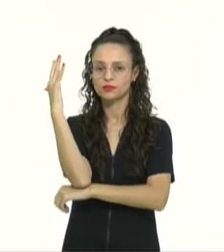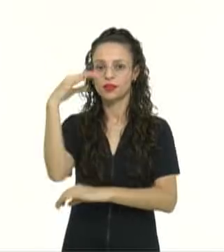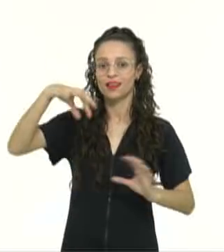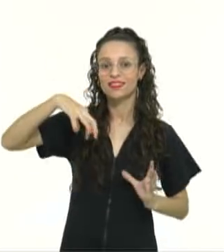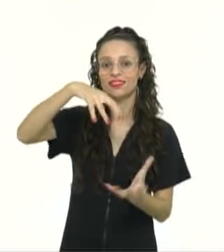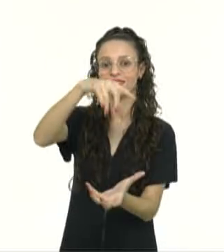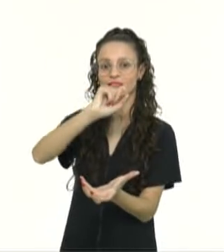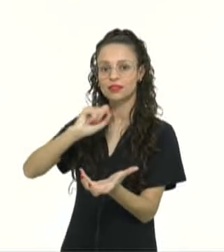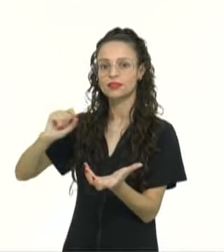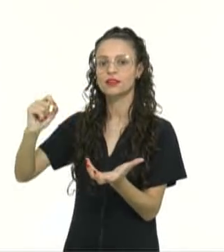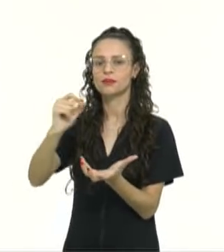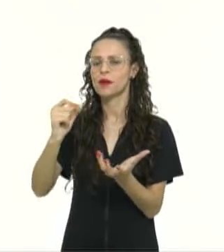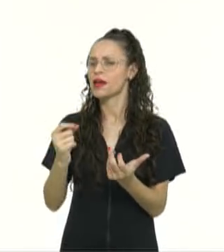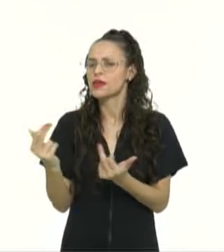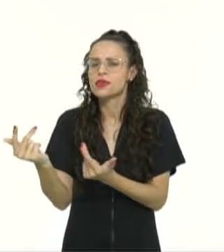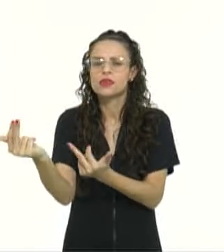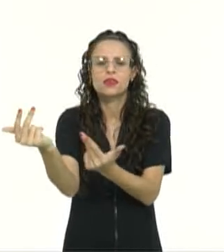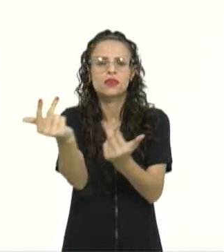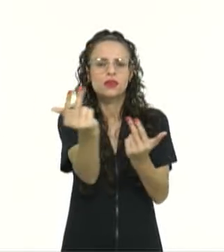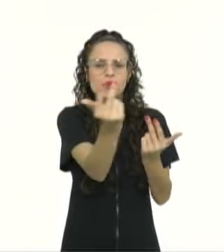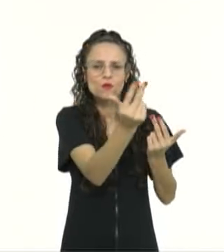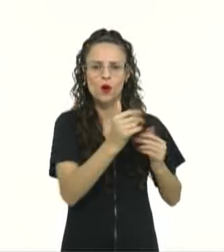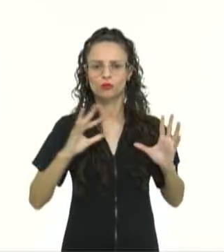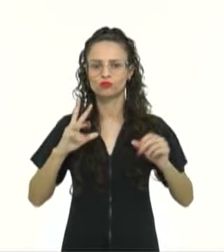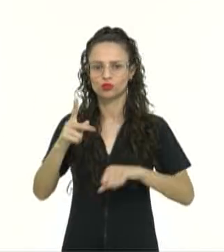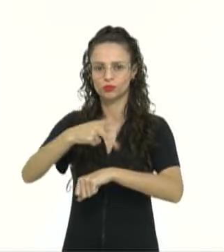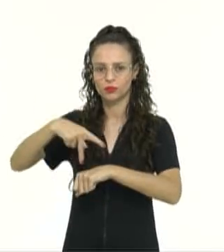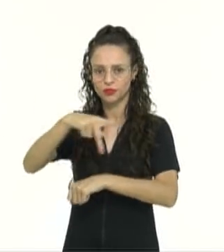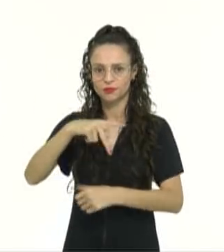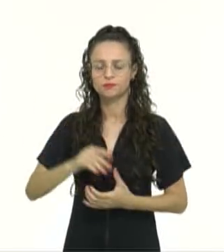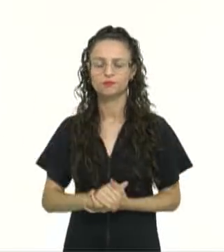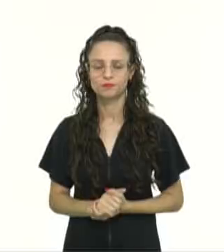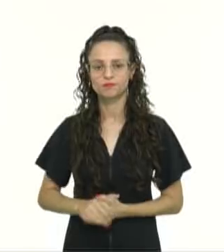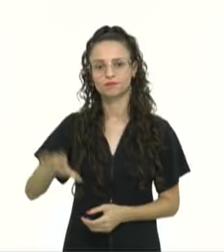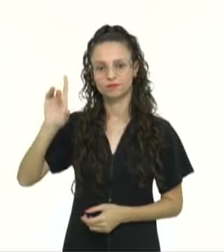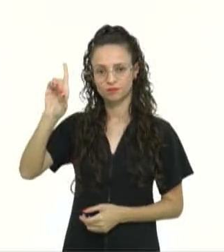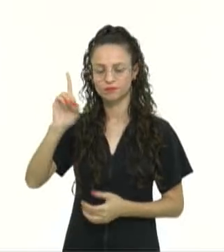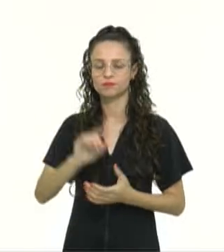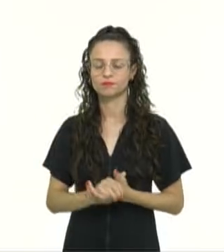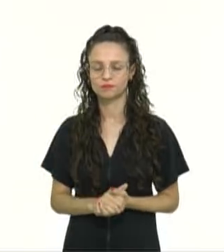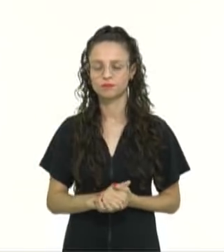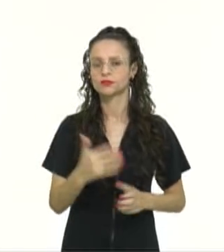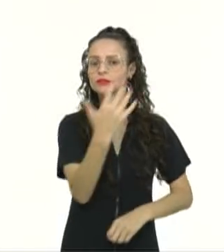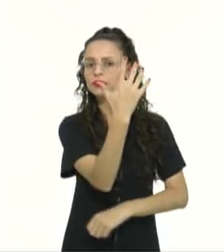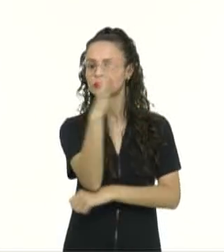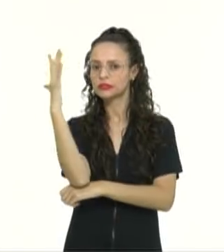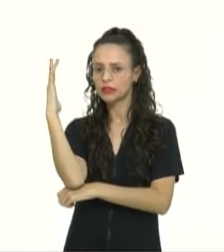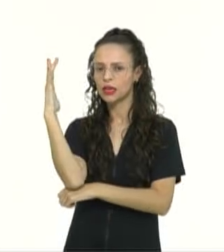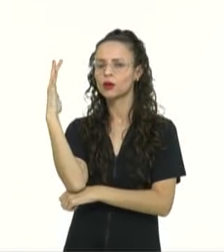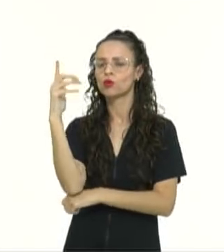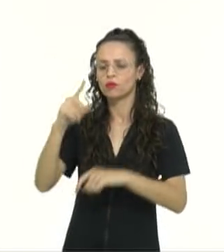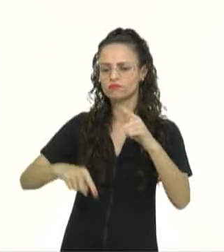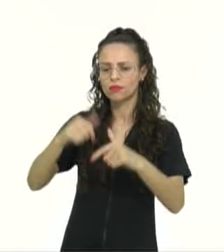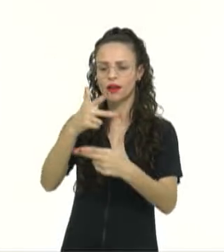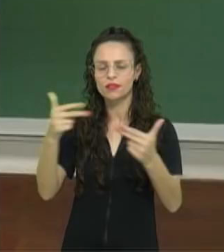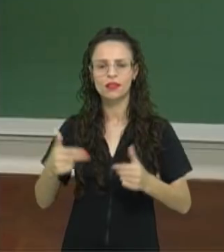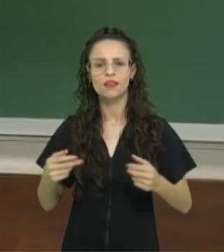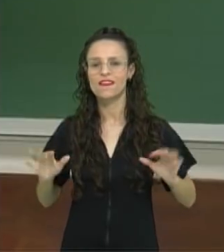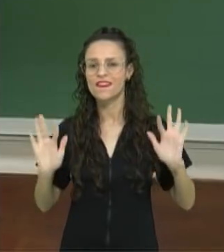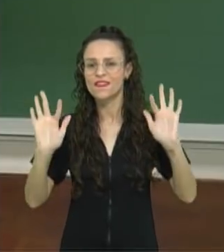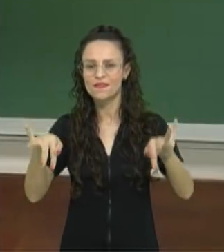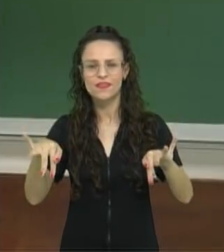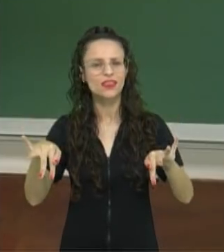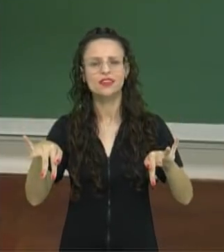superfície terrestre é igual em todos os países. E alternativa D, os recursos naturais são